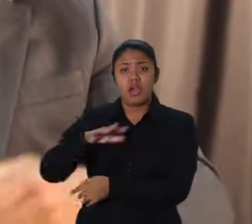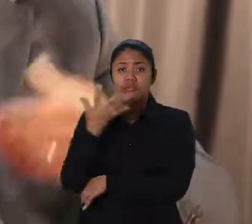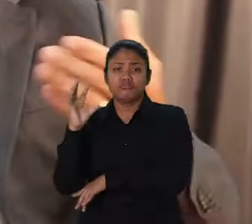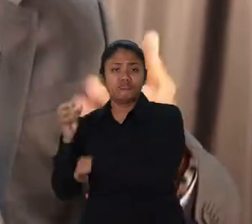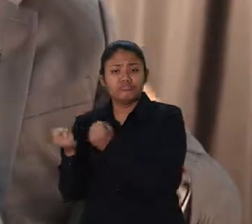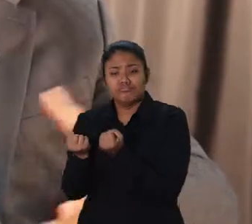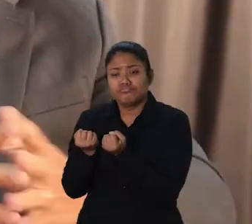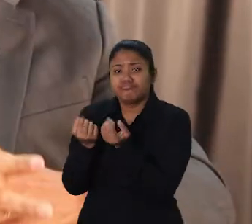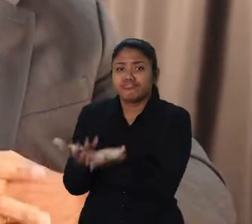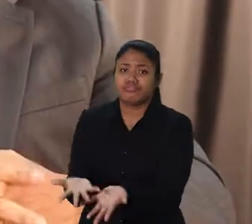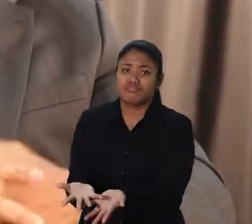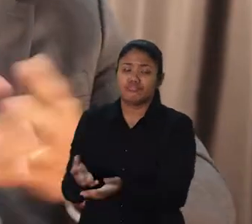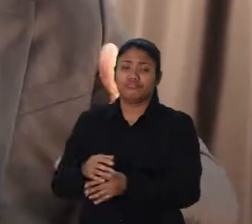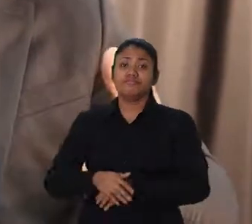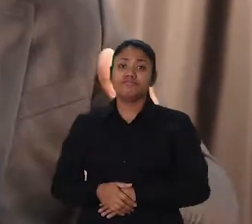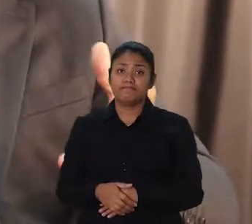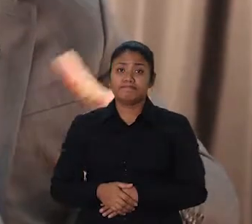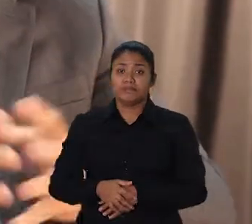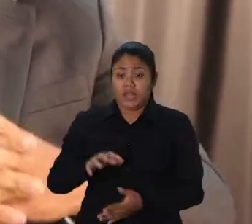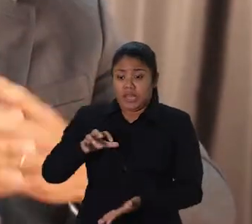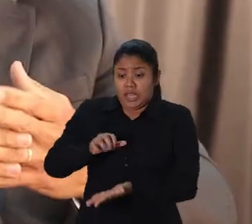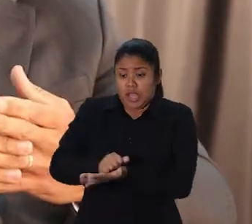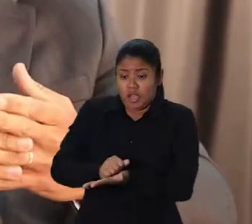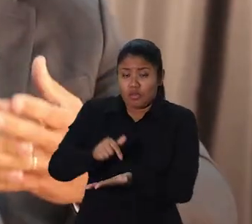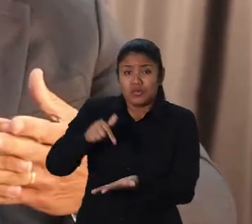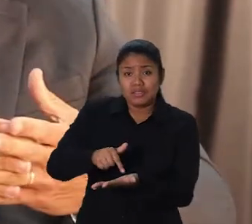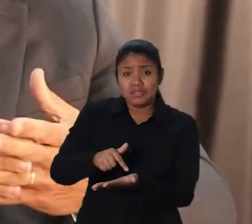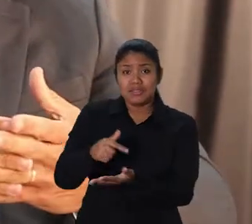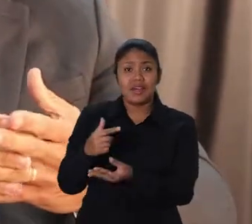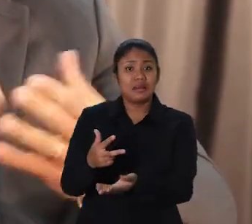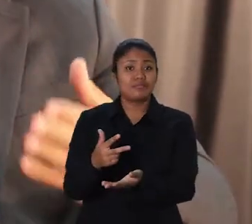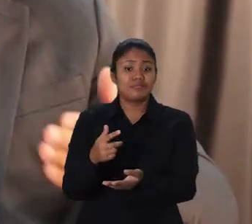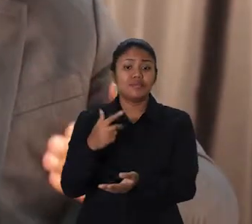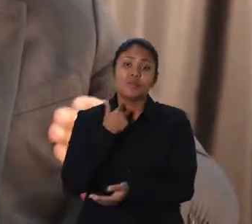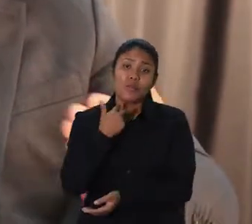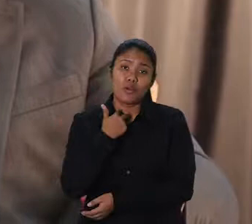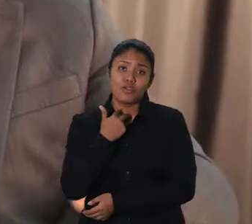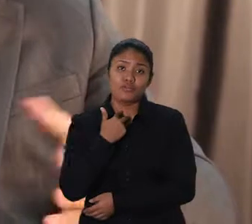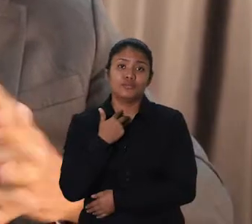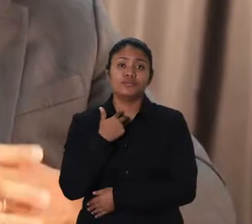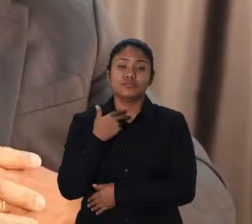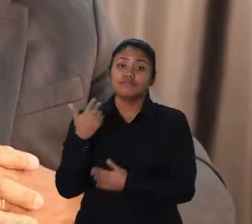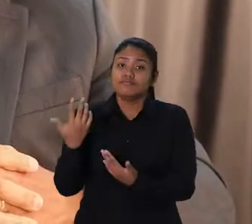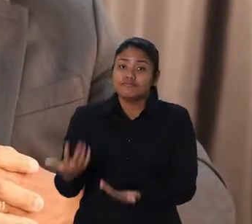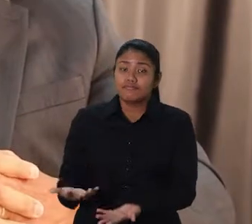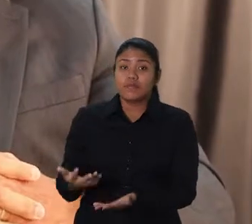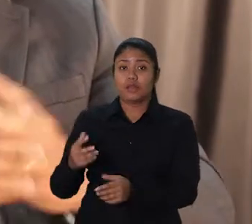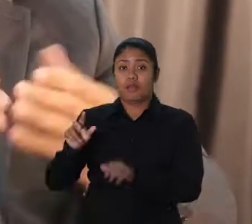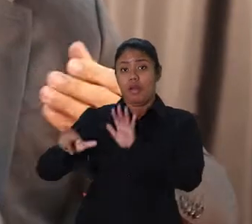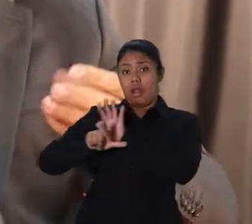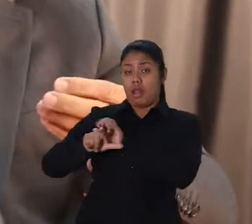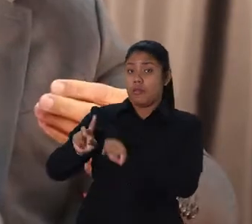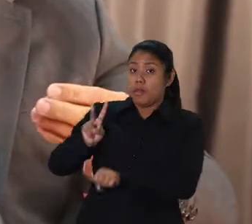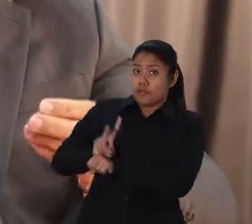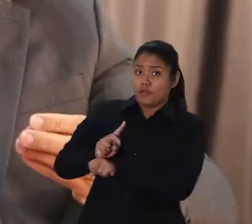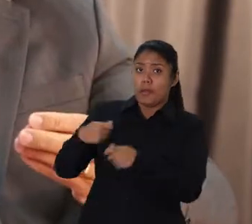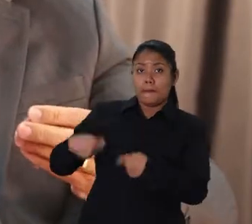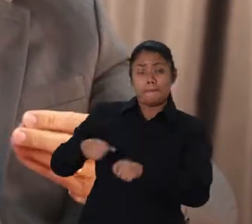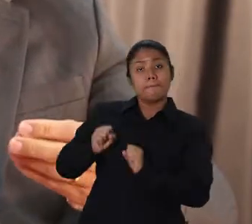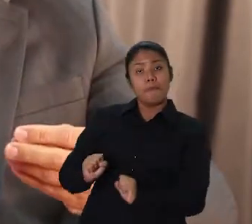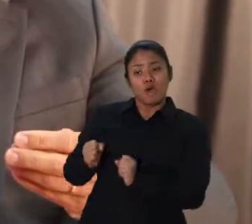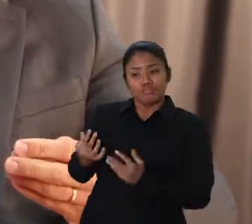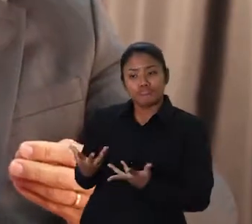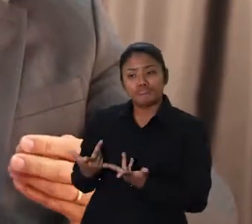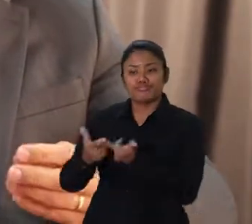de lotes mínimos ou seja regularizando muitas vezes até o que não deveria ser regularizado então essa medida